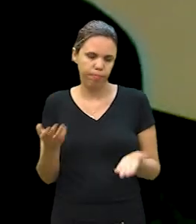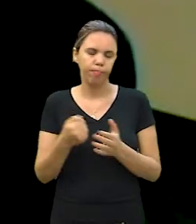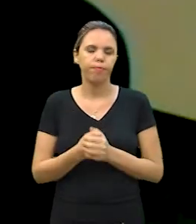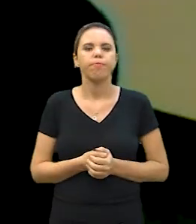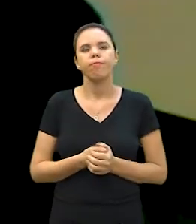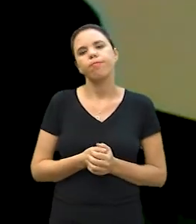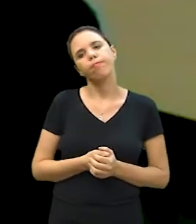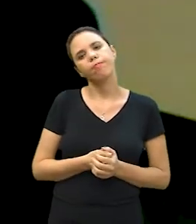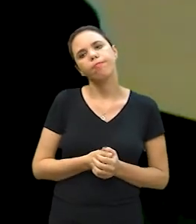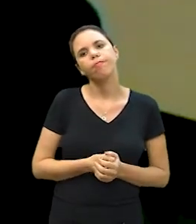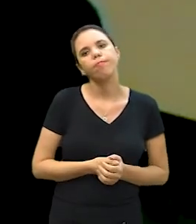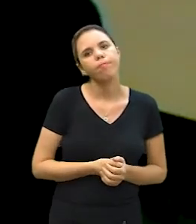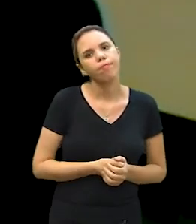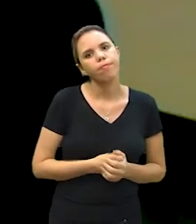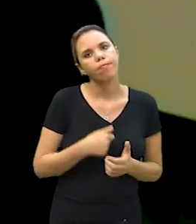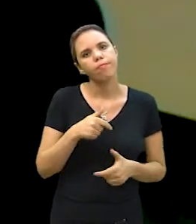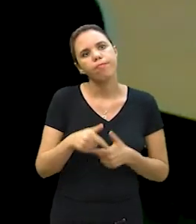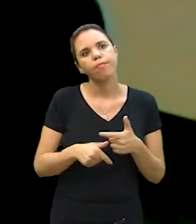ainda. Então,